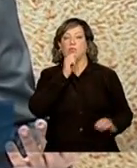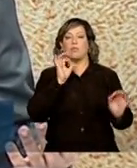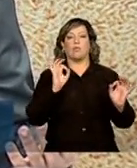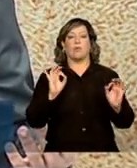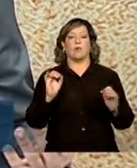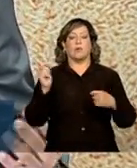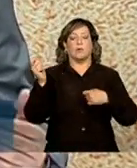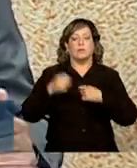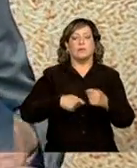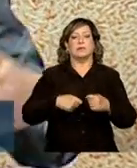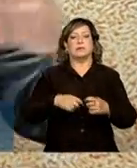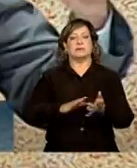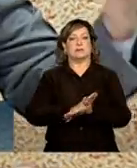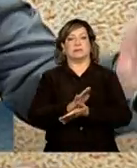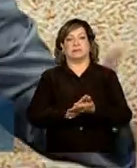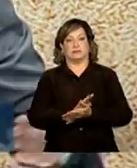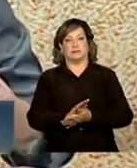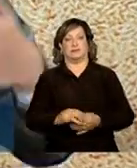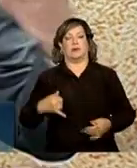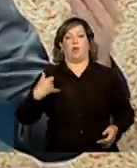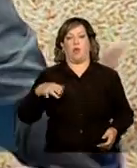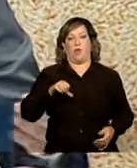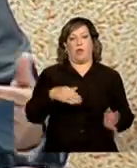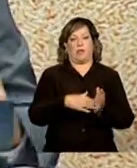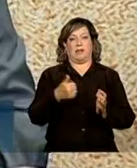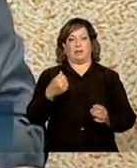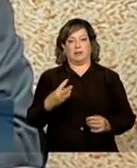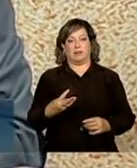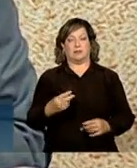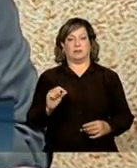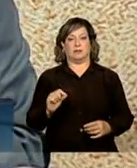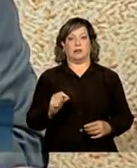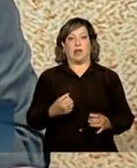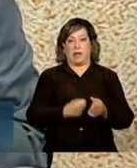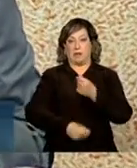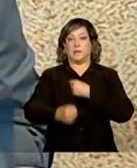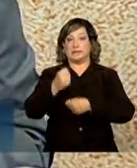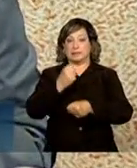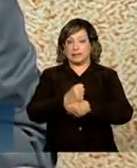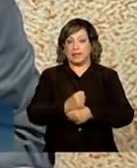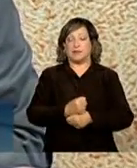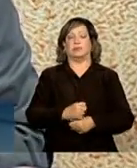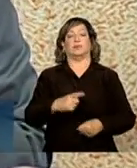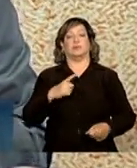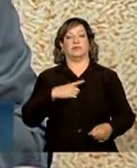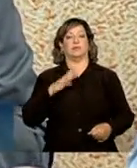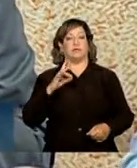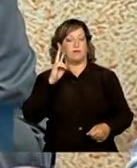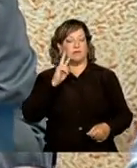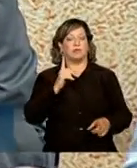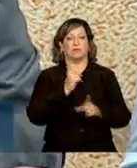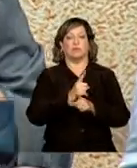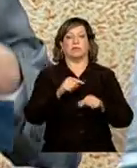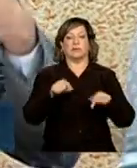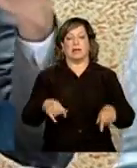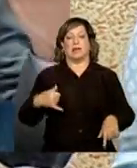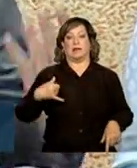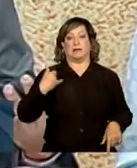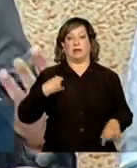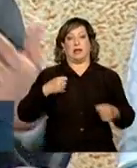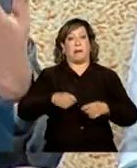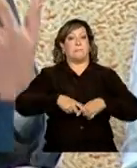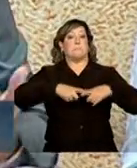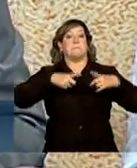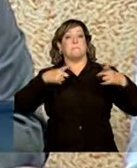atividade sexual né os dados que nós mostramos no ano passado revelam isso que é uma faixa etária que ainda não não né na grande